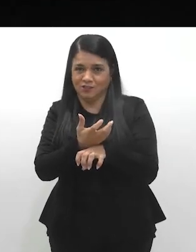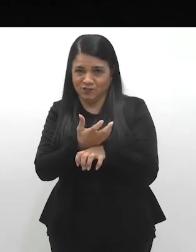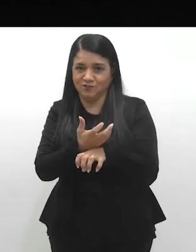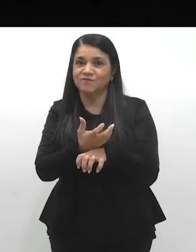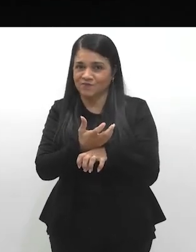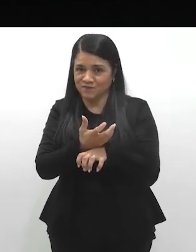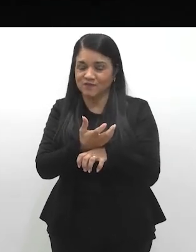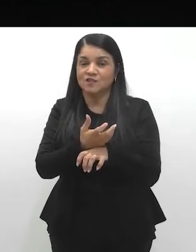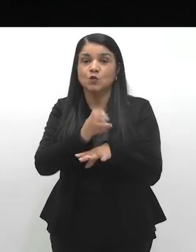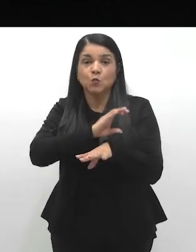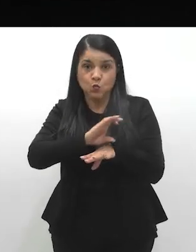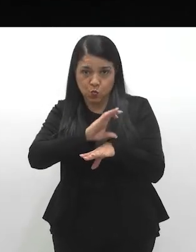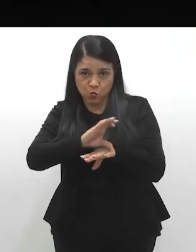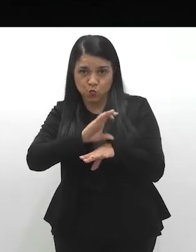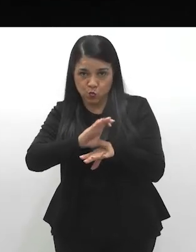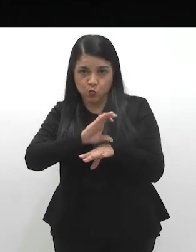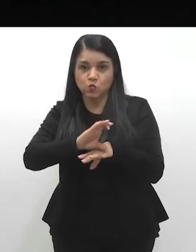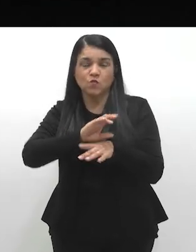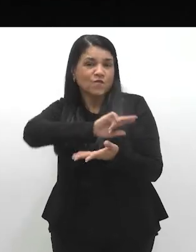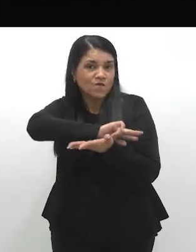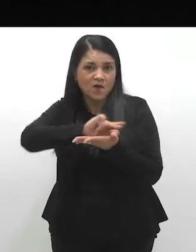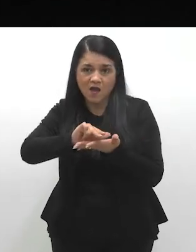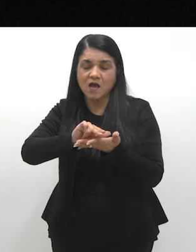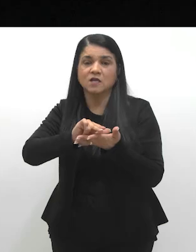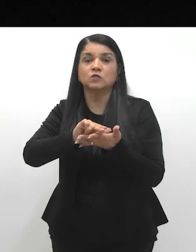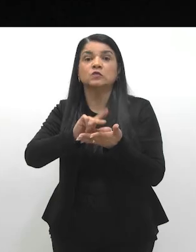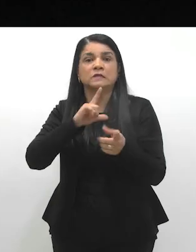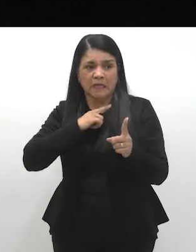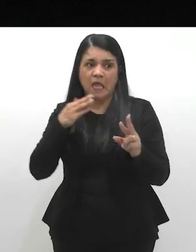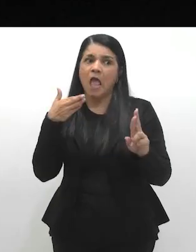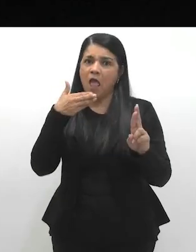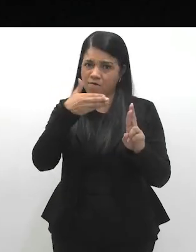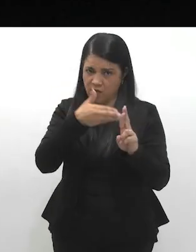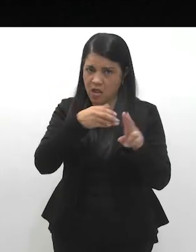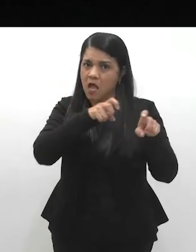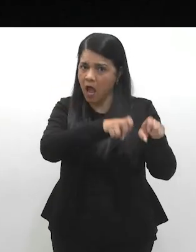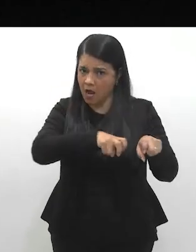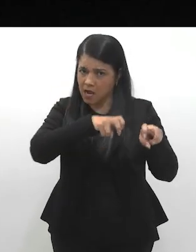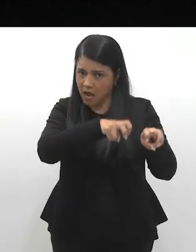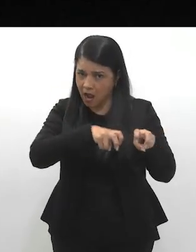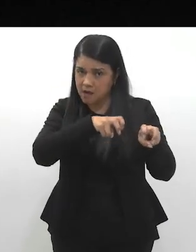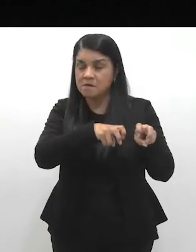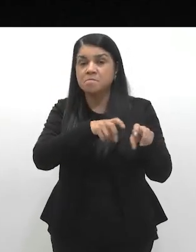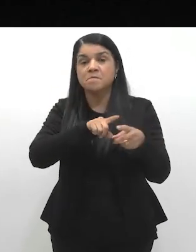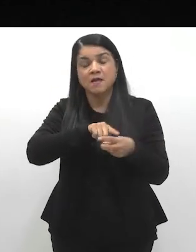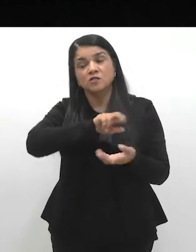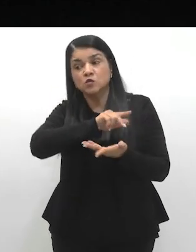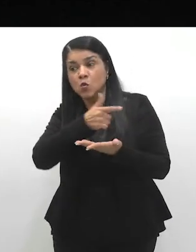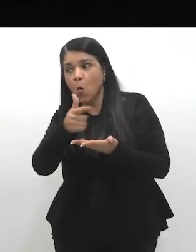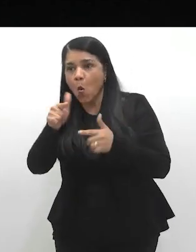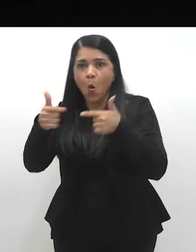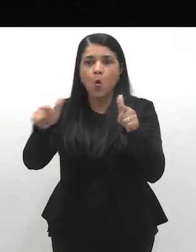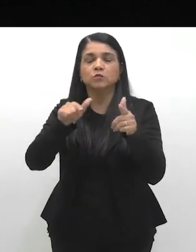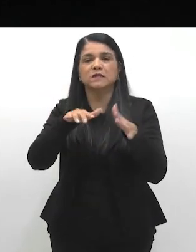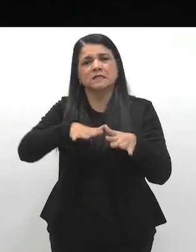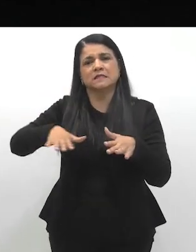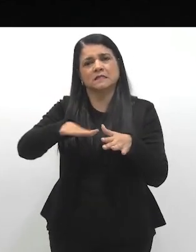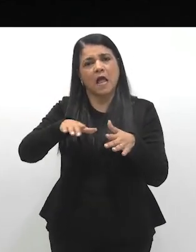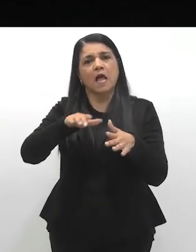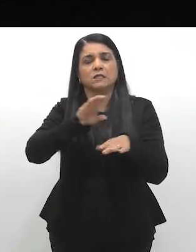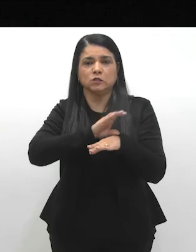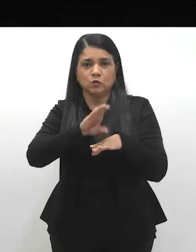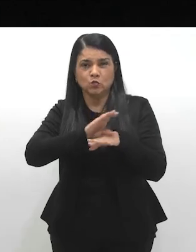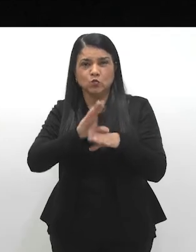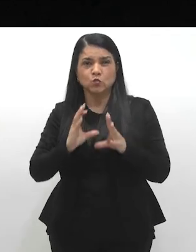agrárias. Temos e continuamos tendo a referência das agrárias, mas hoje temos a referência em diversas outras áreas. Somos 60